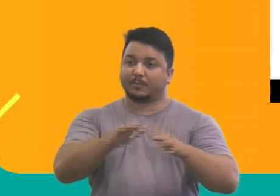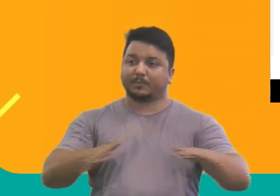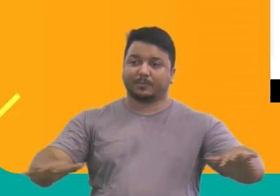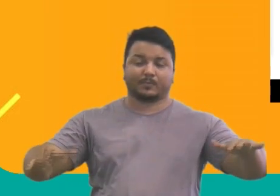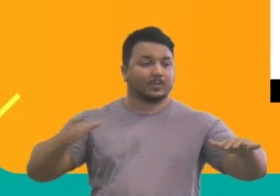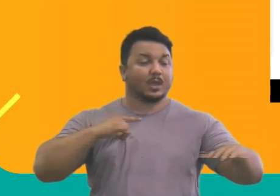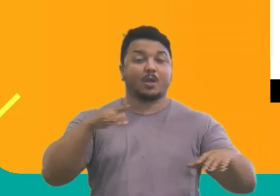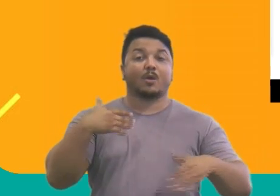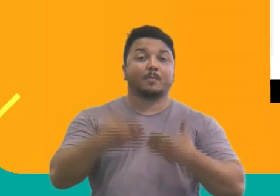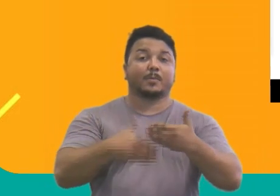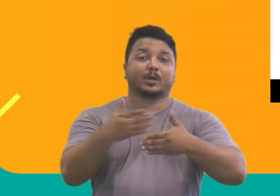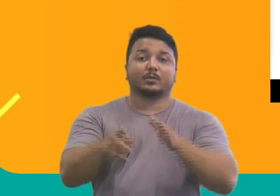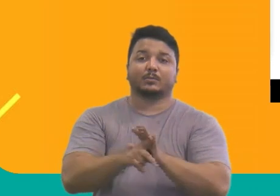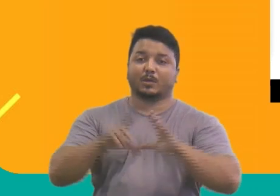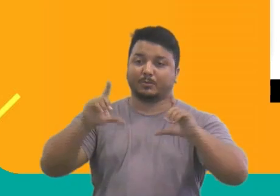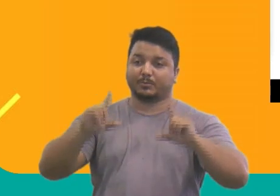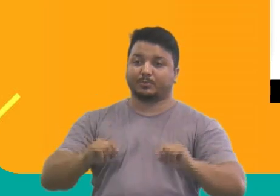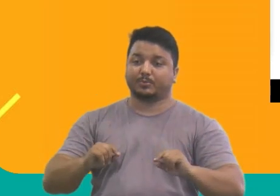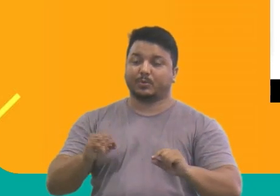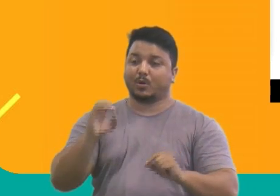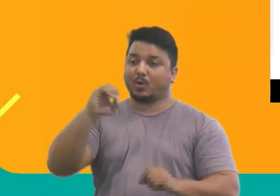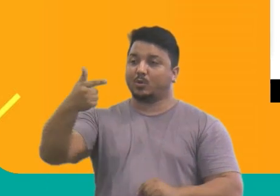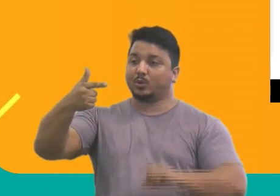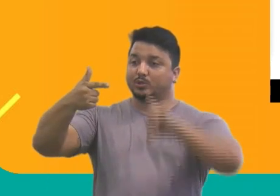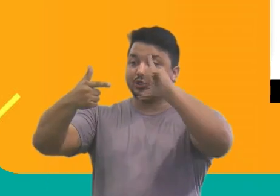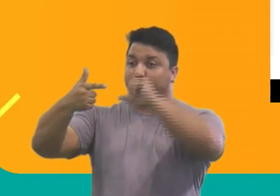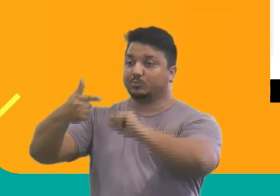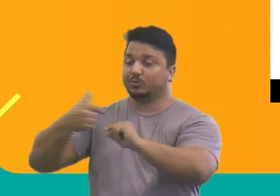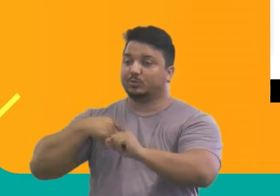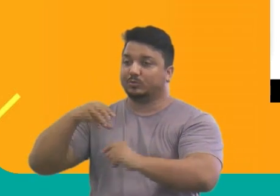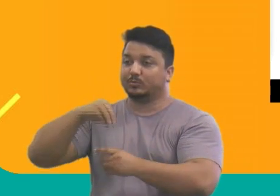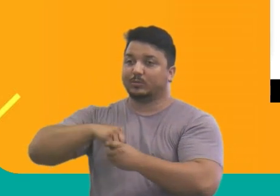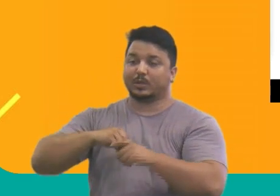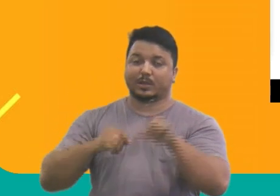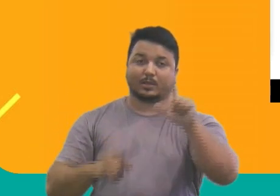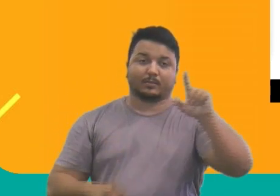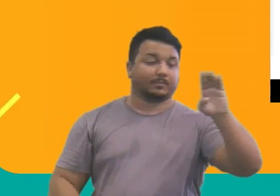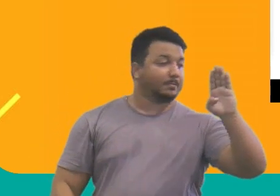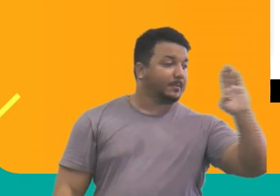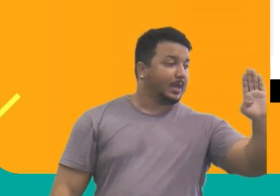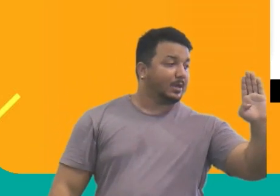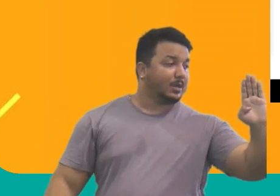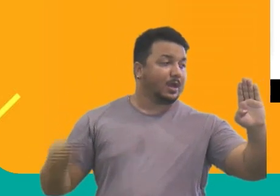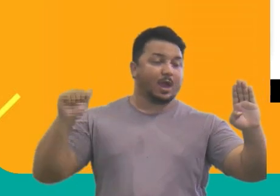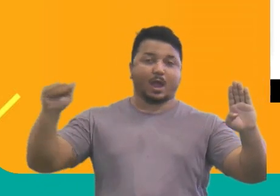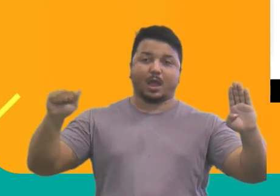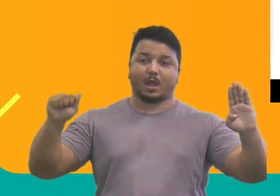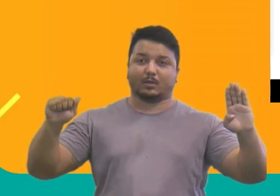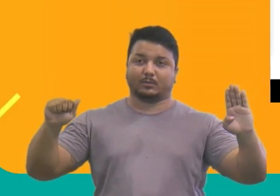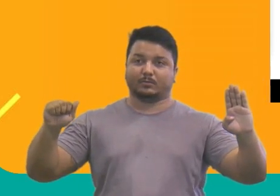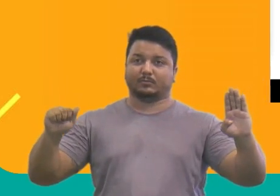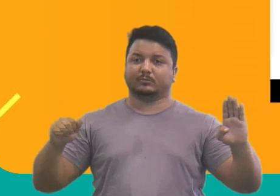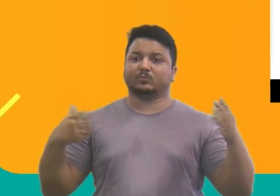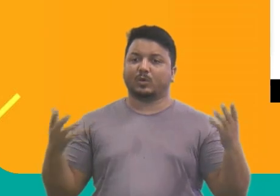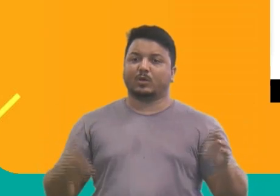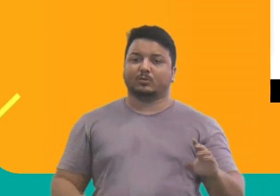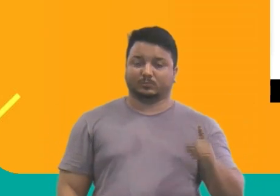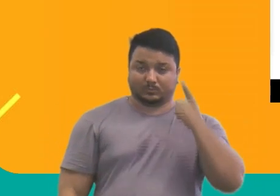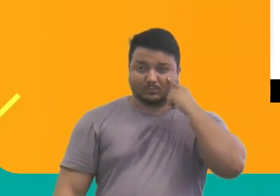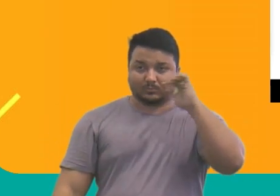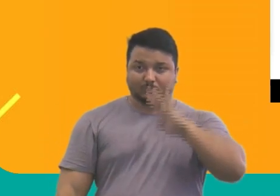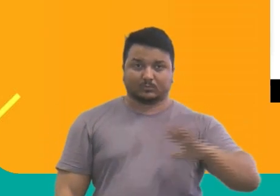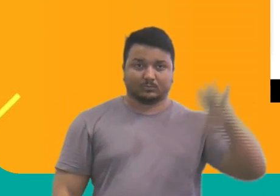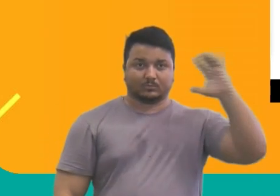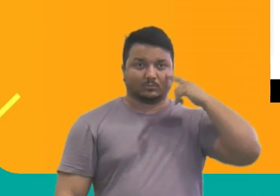pela diminuição da concentração do oxigênio do lado B para o lado A? Aliás, do lado B do esquema, que tem